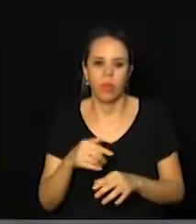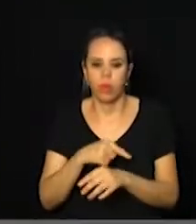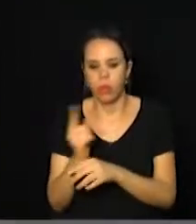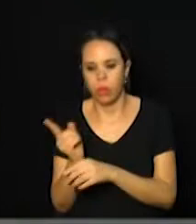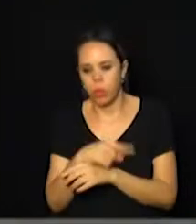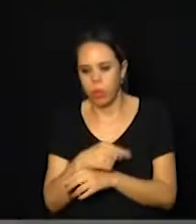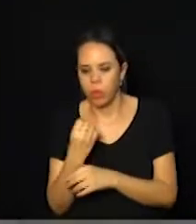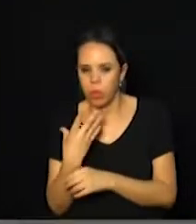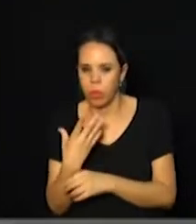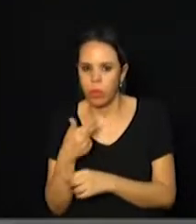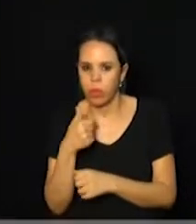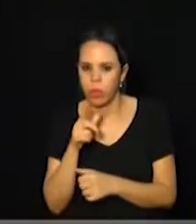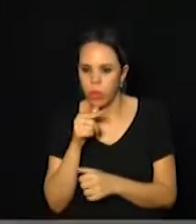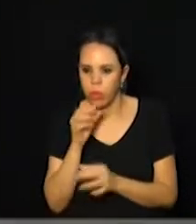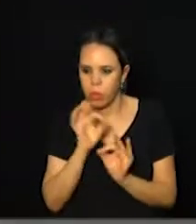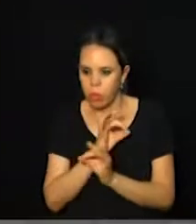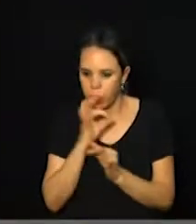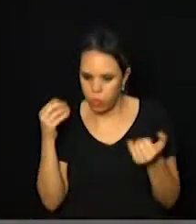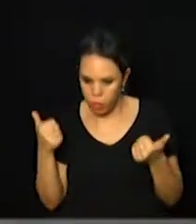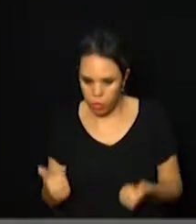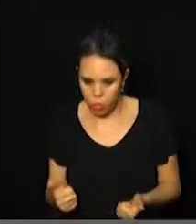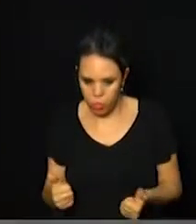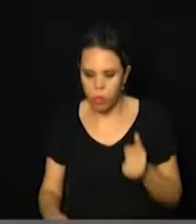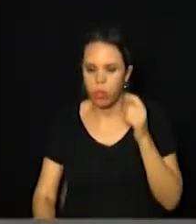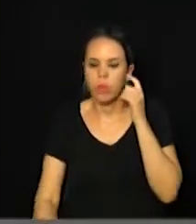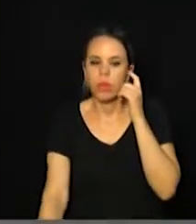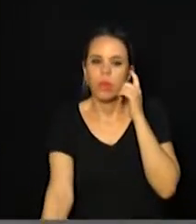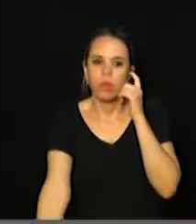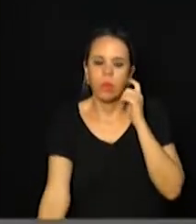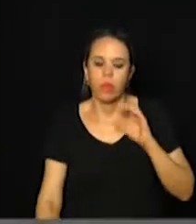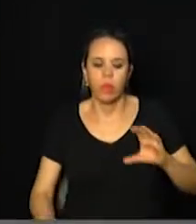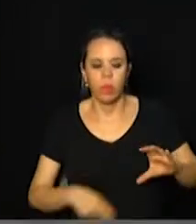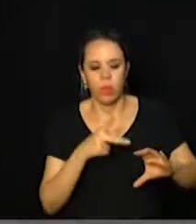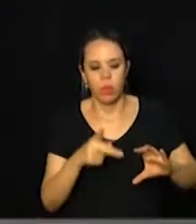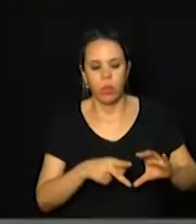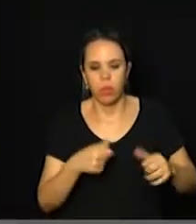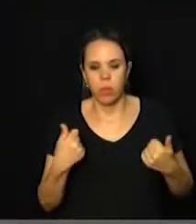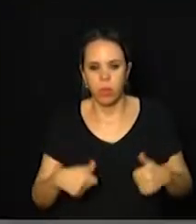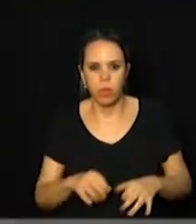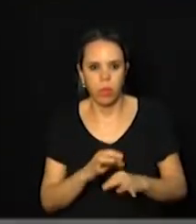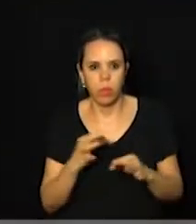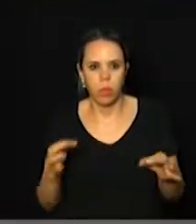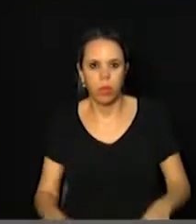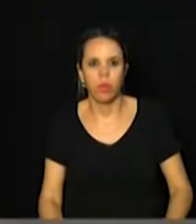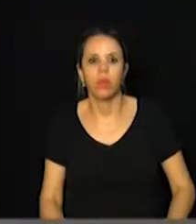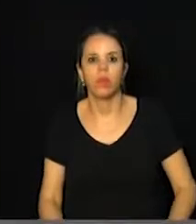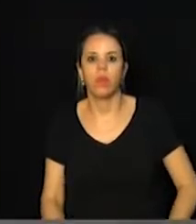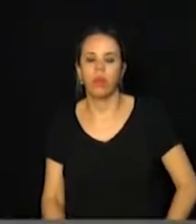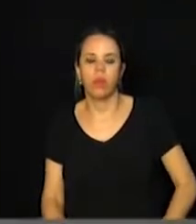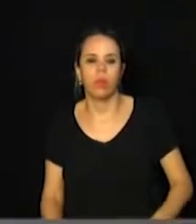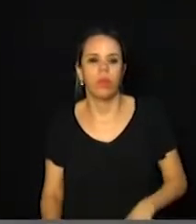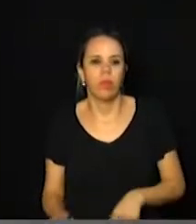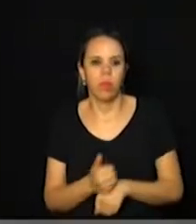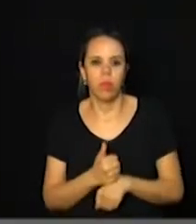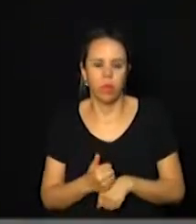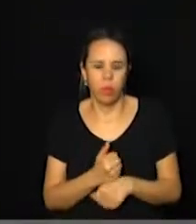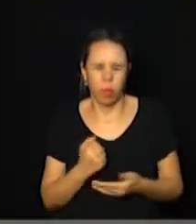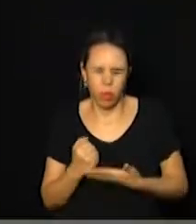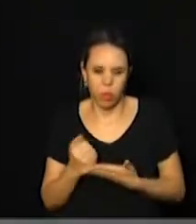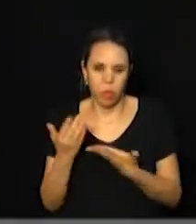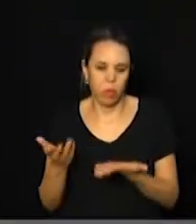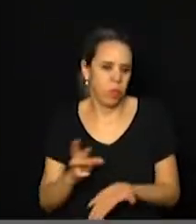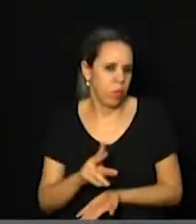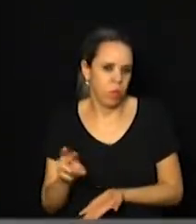tão boa se a água do radiador ta ta no nível certo calibra os pneus ele é um a gente porque